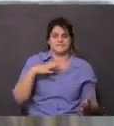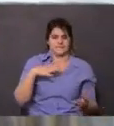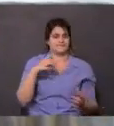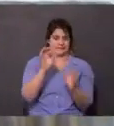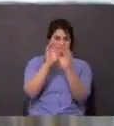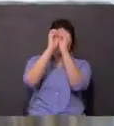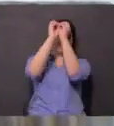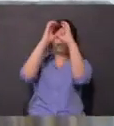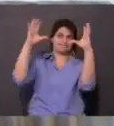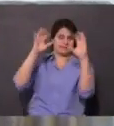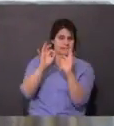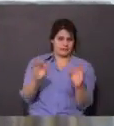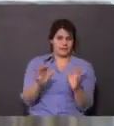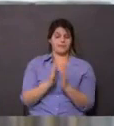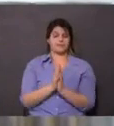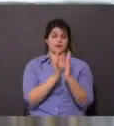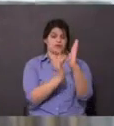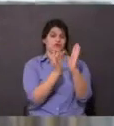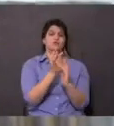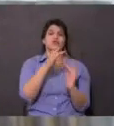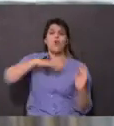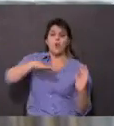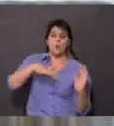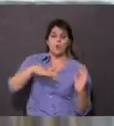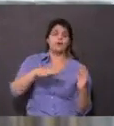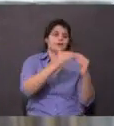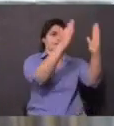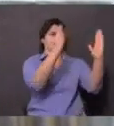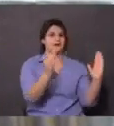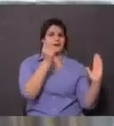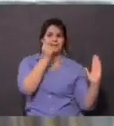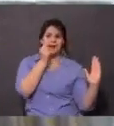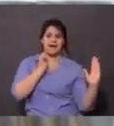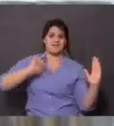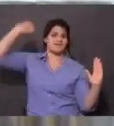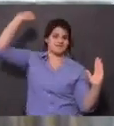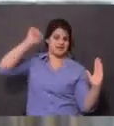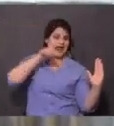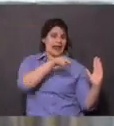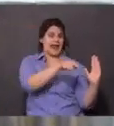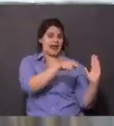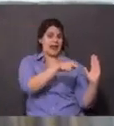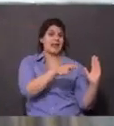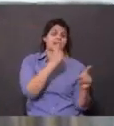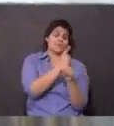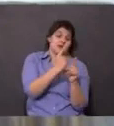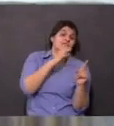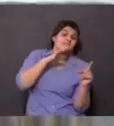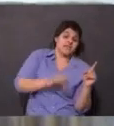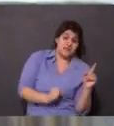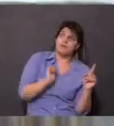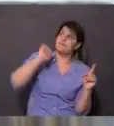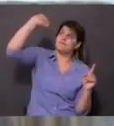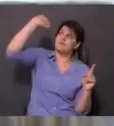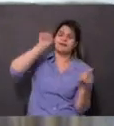Jesus é encontrado na casa do Pai porque é filho e vive plenamente a condição de filho obediente e fiel até